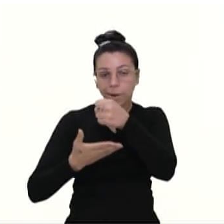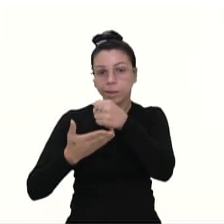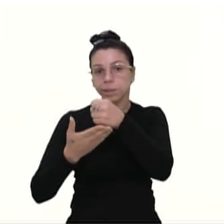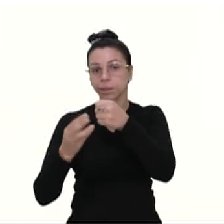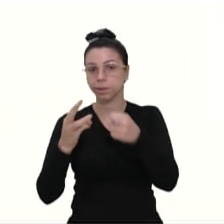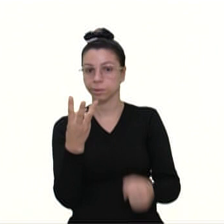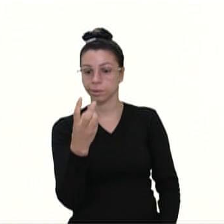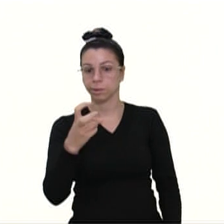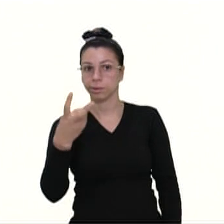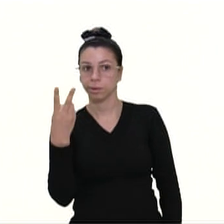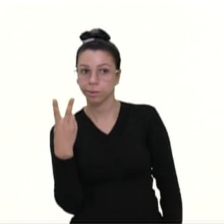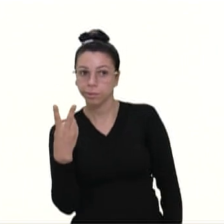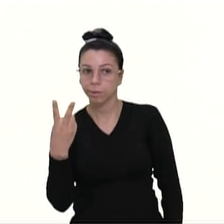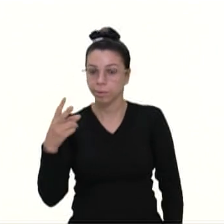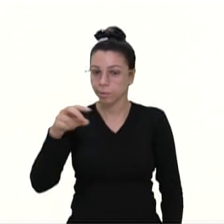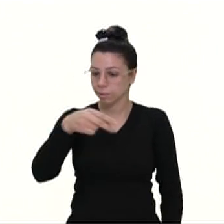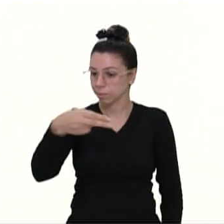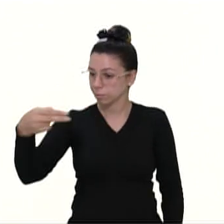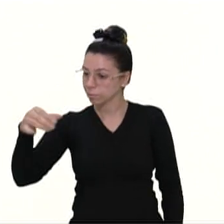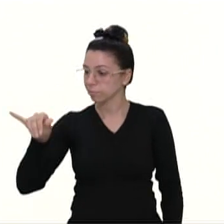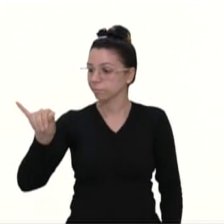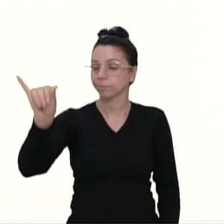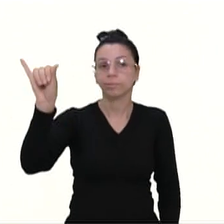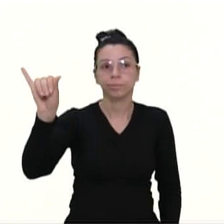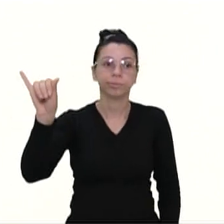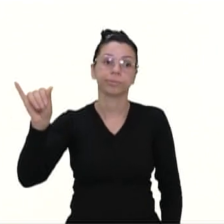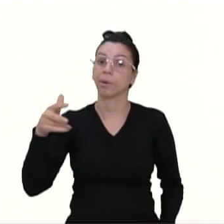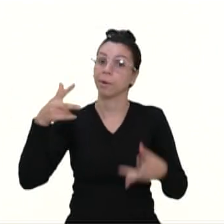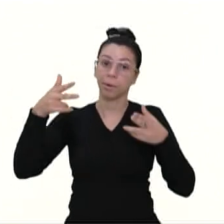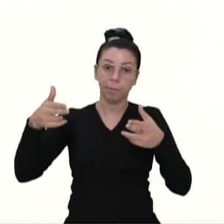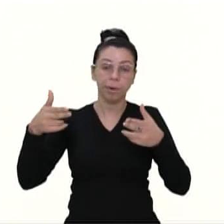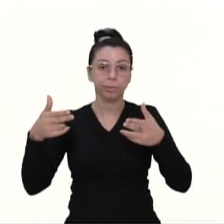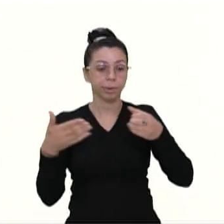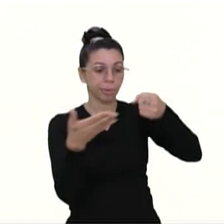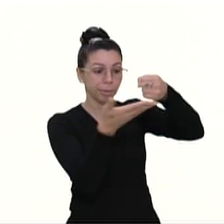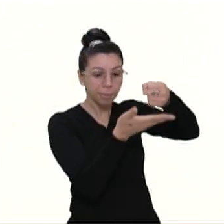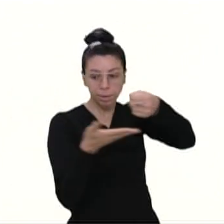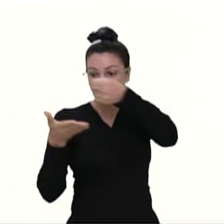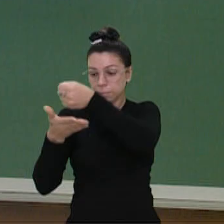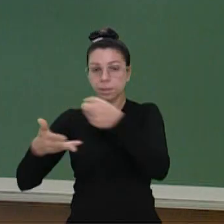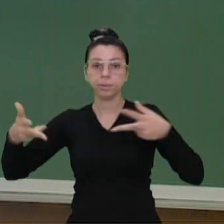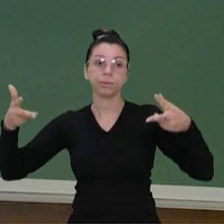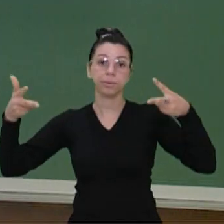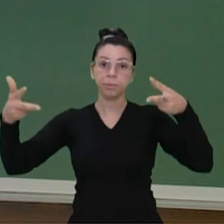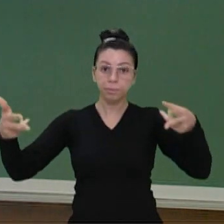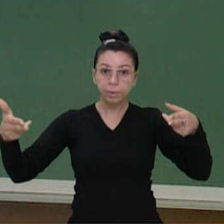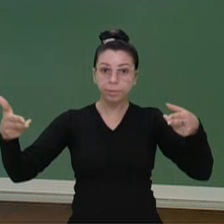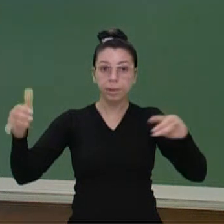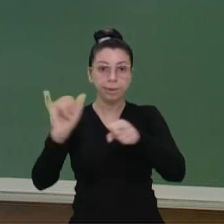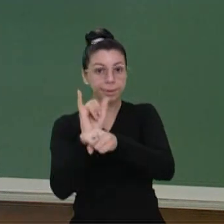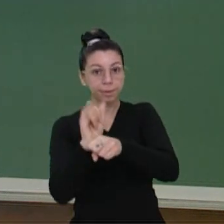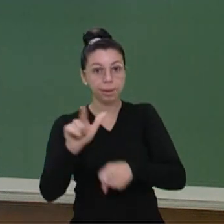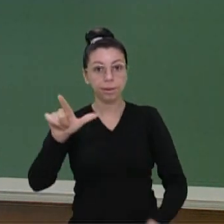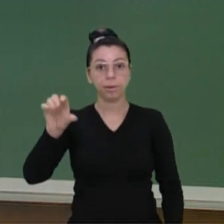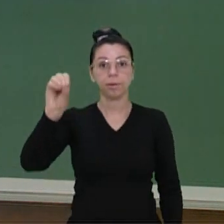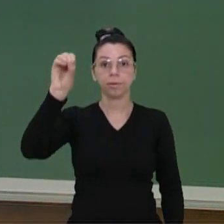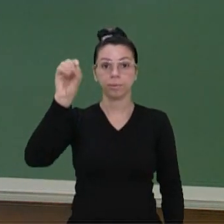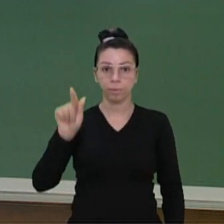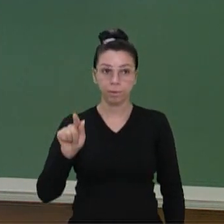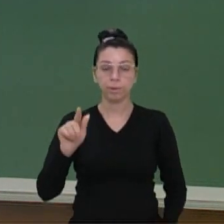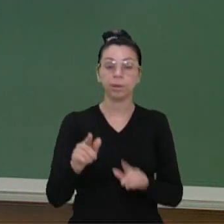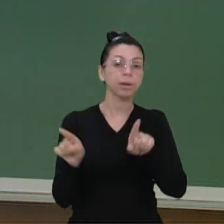de novo, 32 elevado a y igual a 32. Aplicando a definição de logaritmo. Nesse